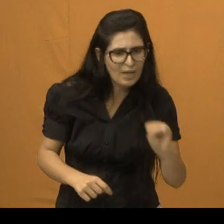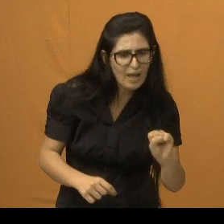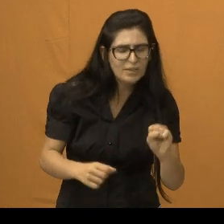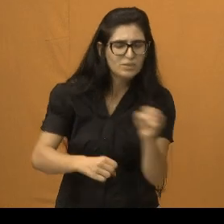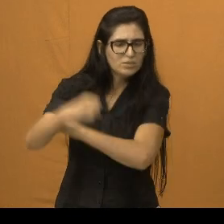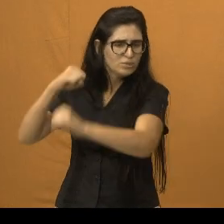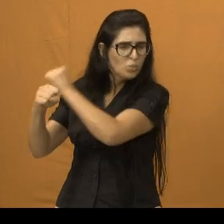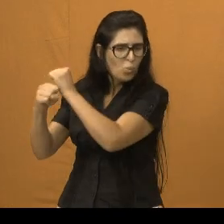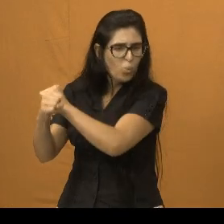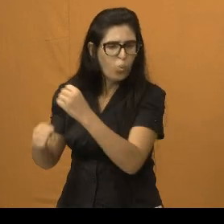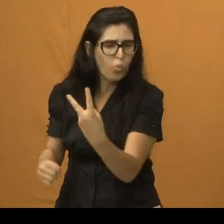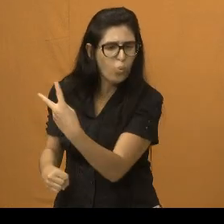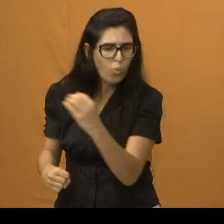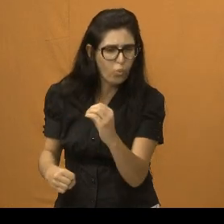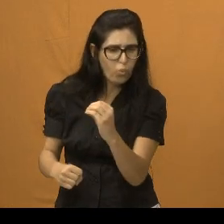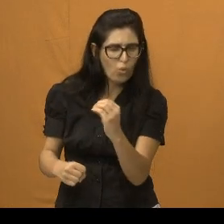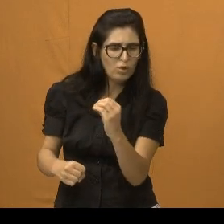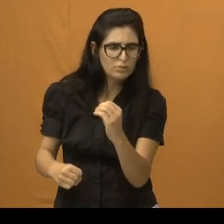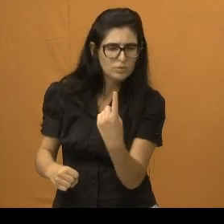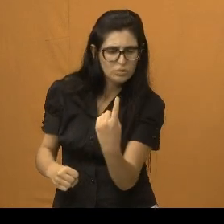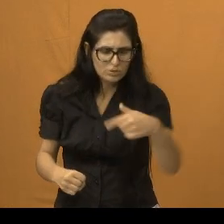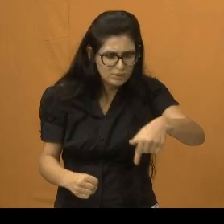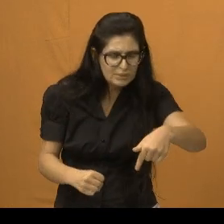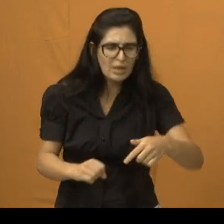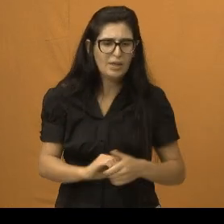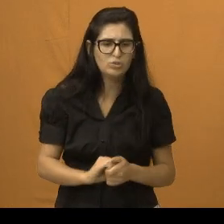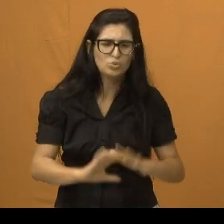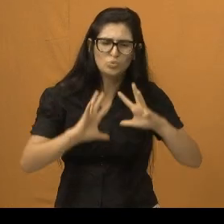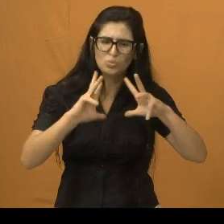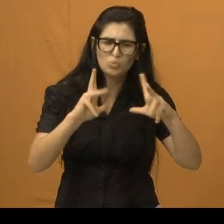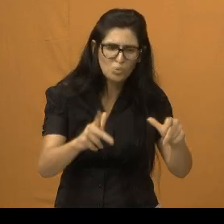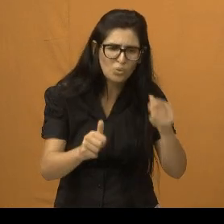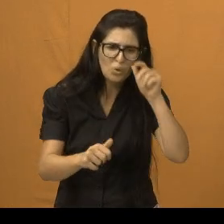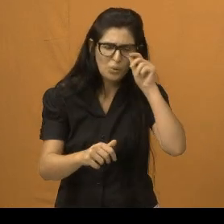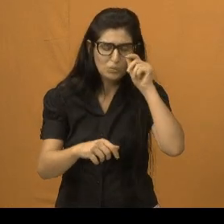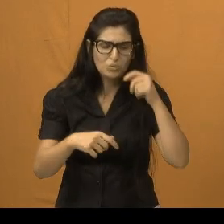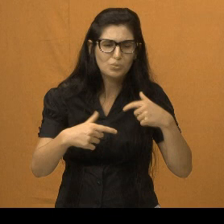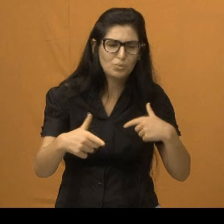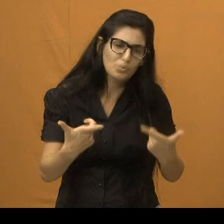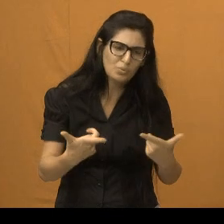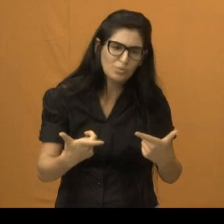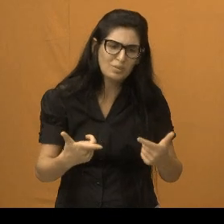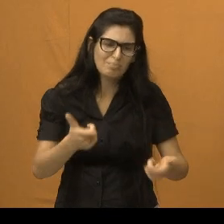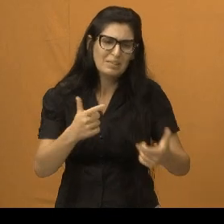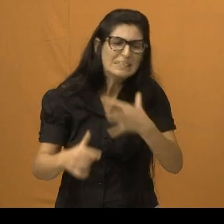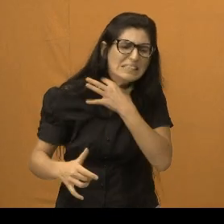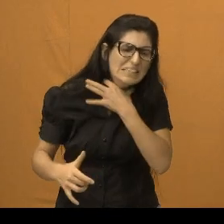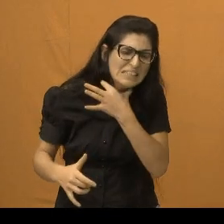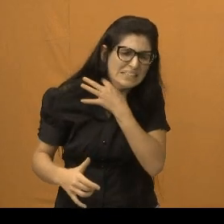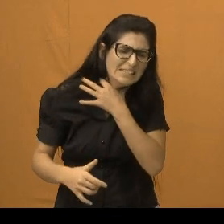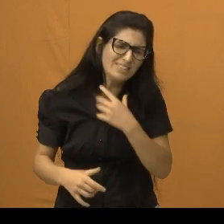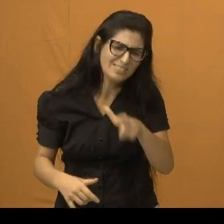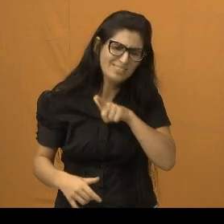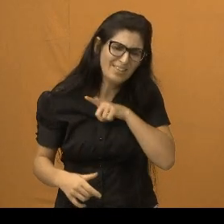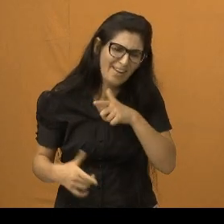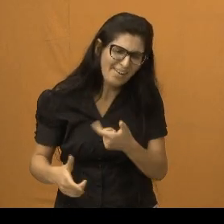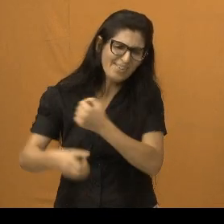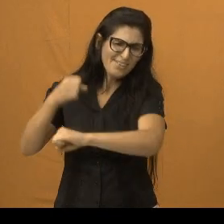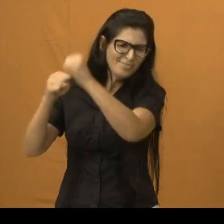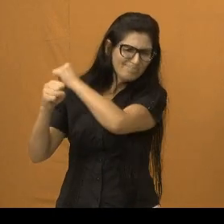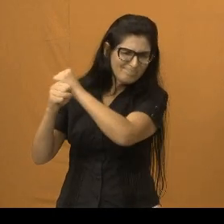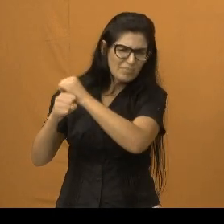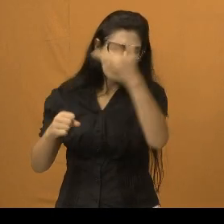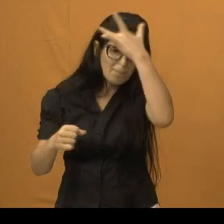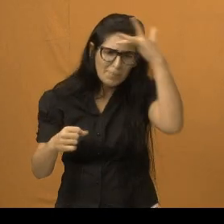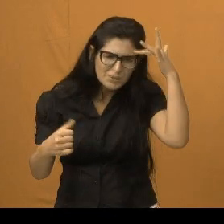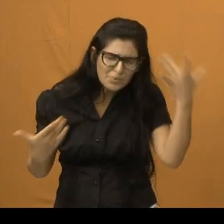ano de 2017, as prestações de serviços aumentaram mais, de acordo com a crise econômica, as pessoas tiveram que ir mais ao mercado